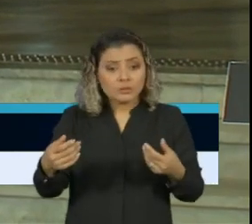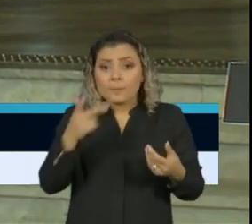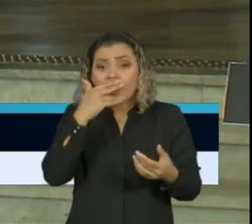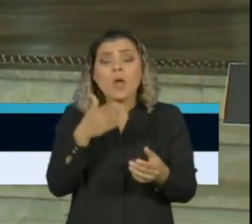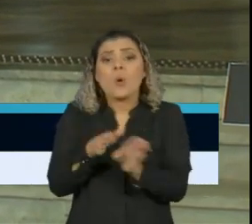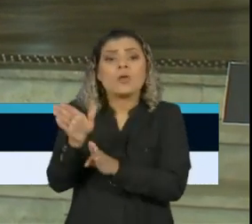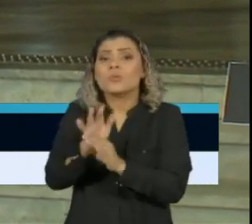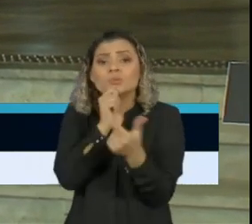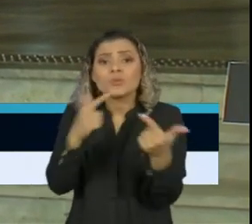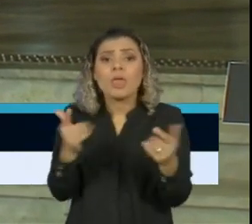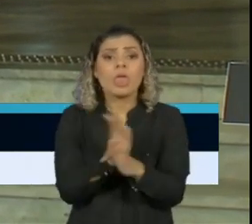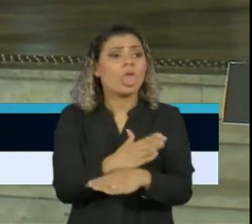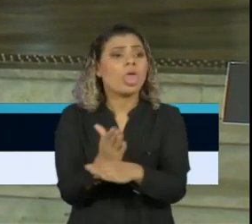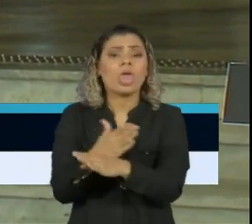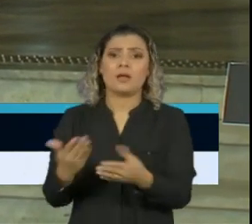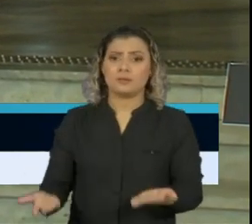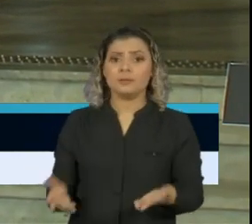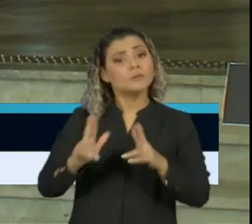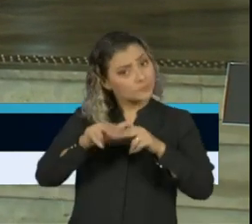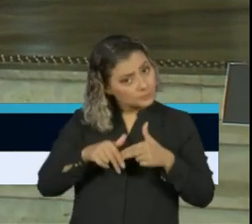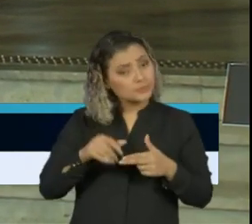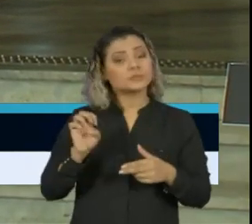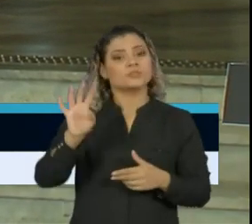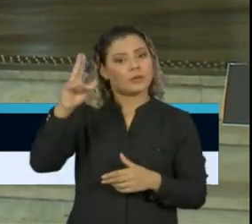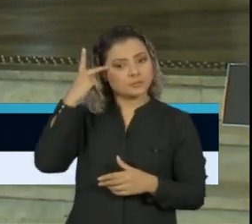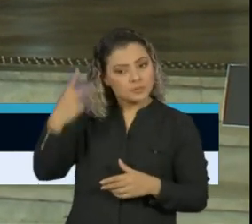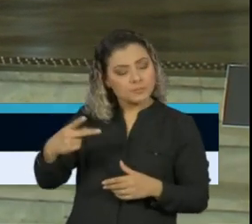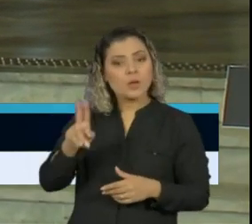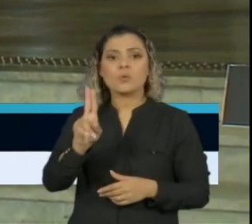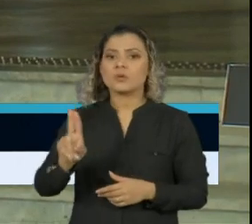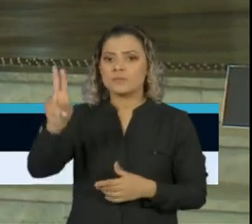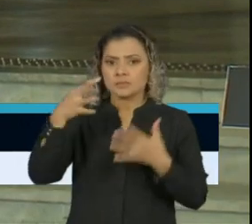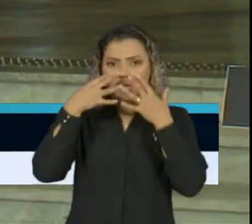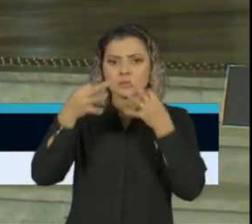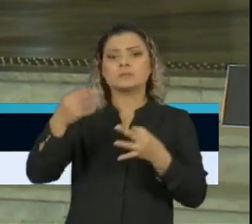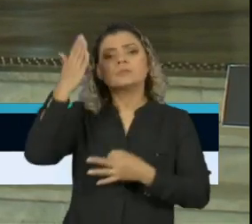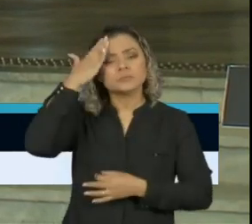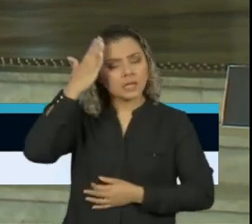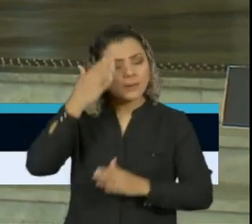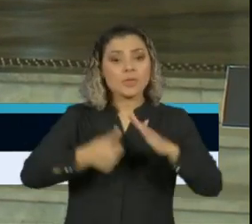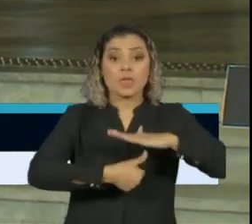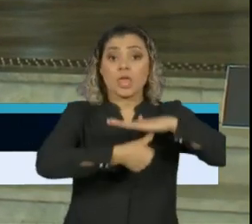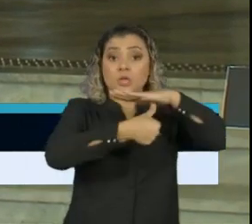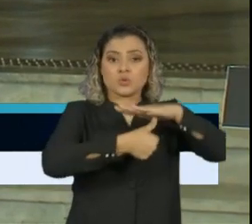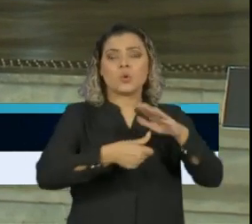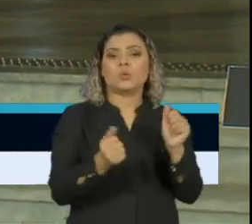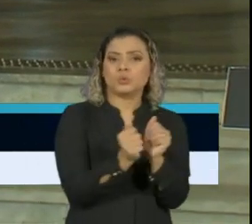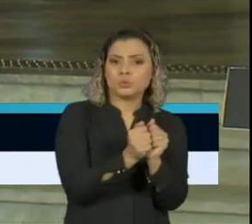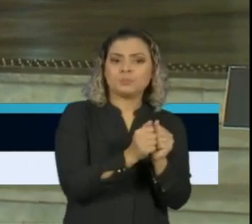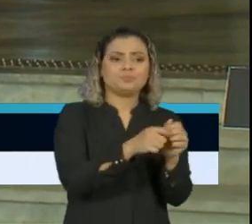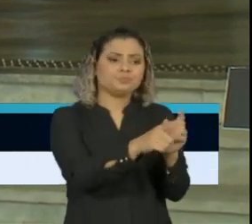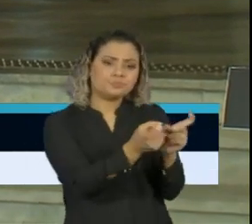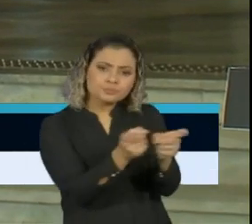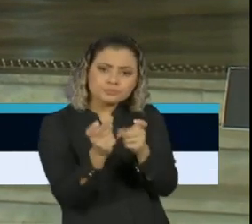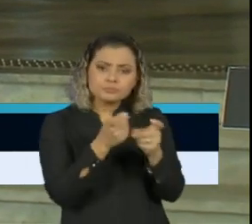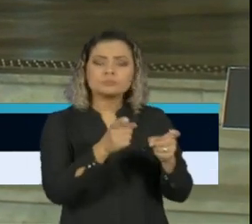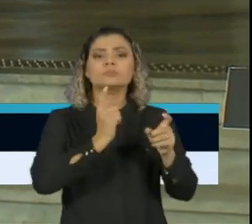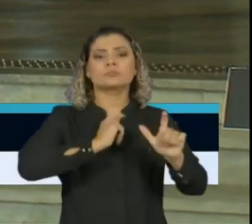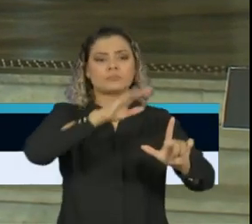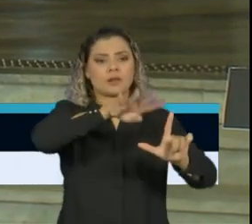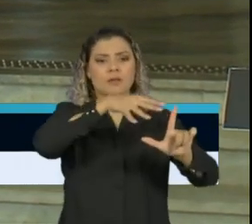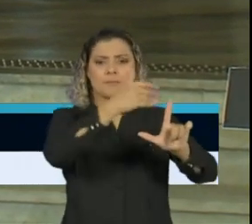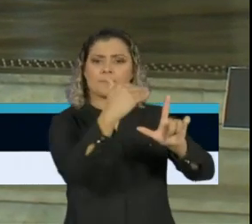já adaptaram no estado de São Paulo. As universidades estão atentas, os reitores têm reunido constantemente, fizeram um